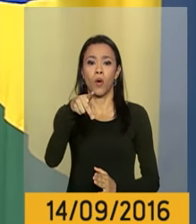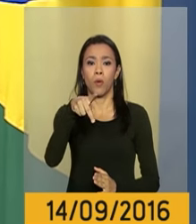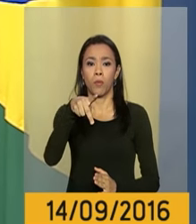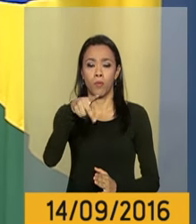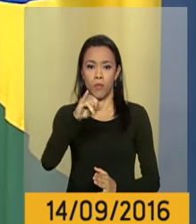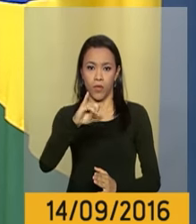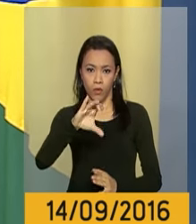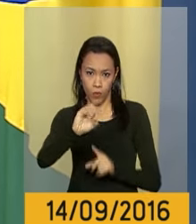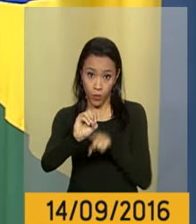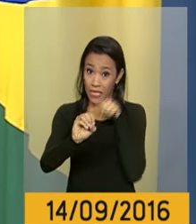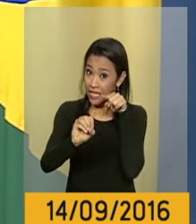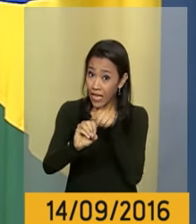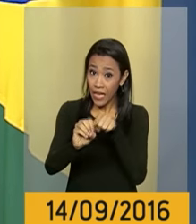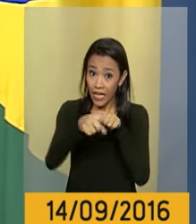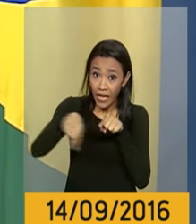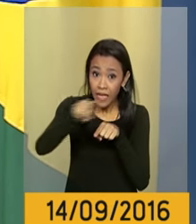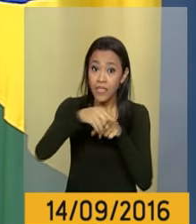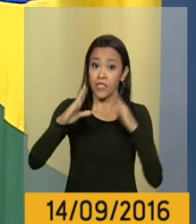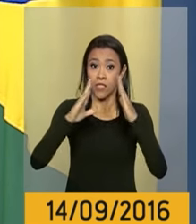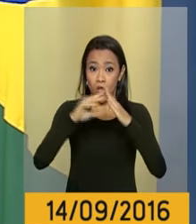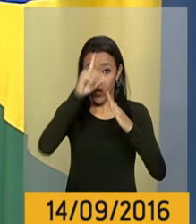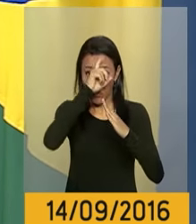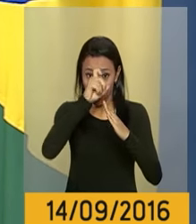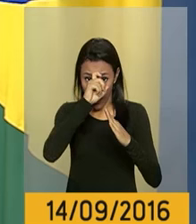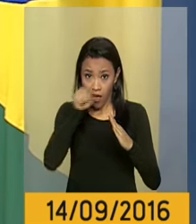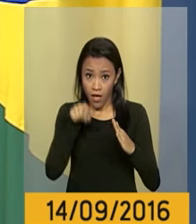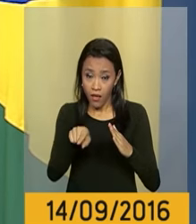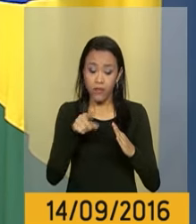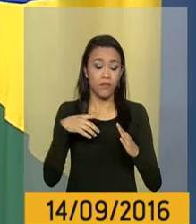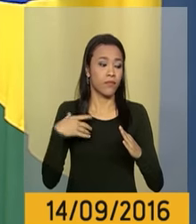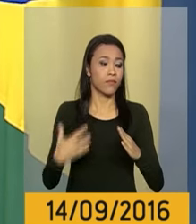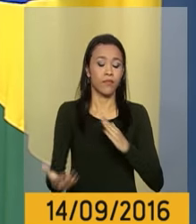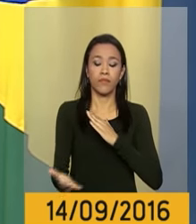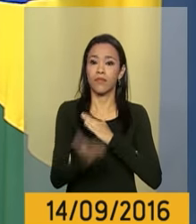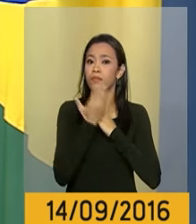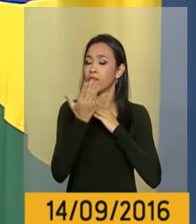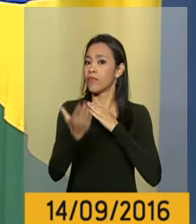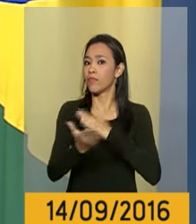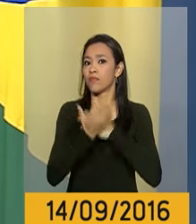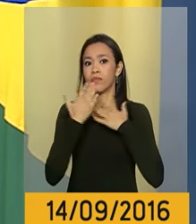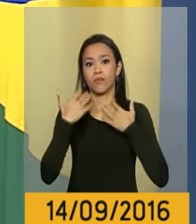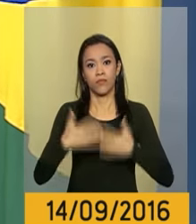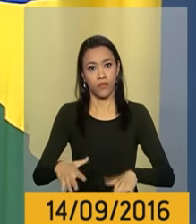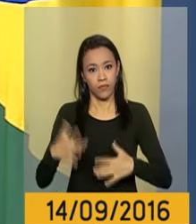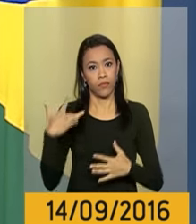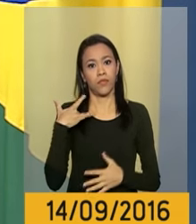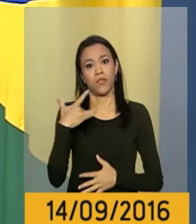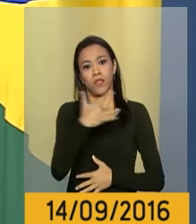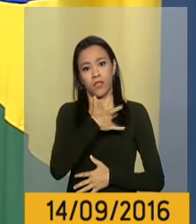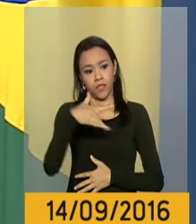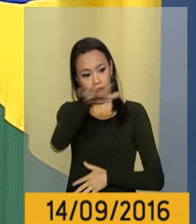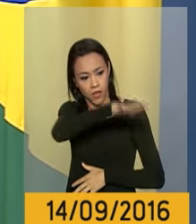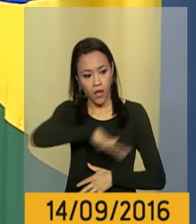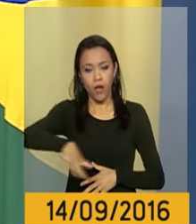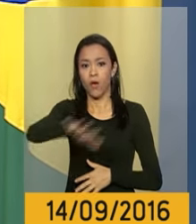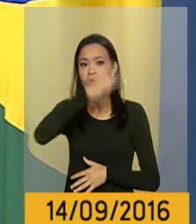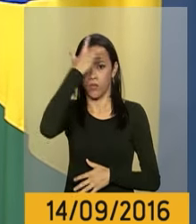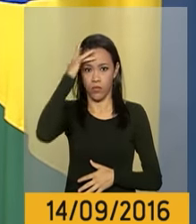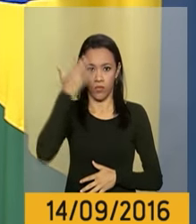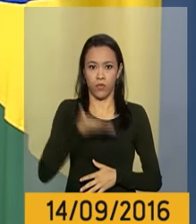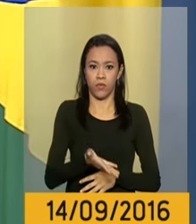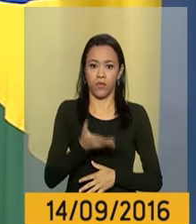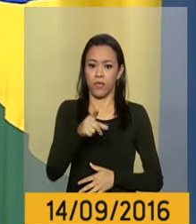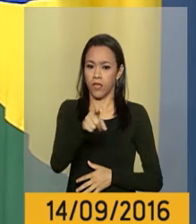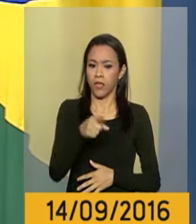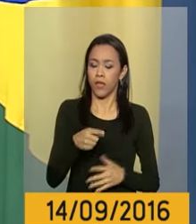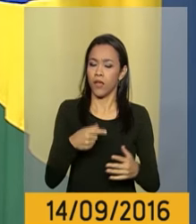peso extraordinário na prestação de serviços de saúde à população. Interessante até contar,